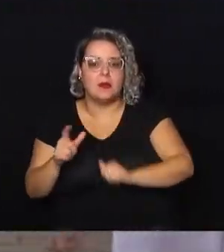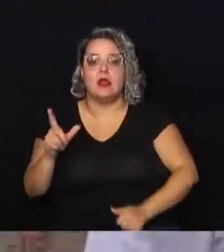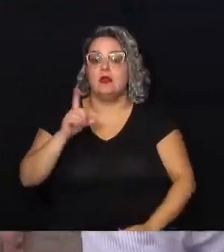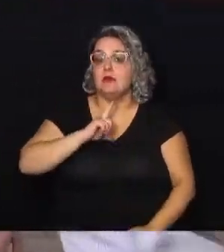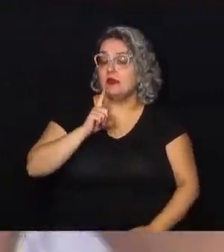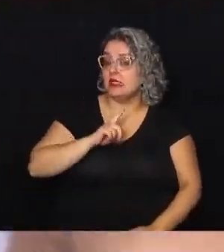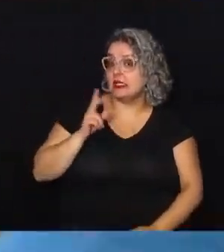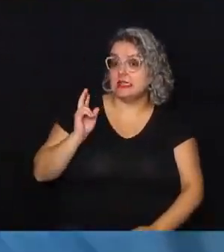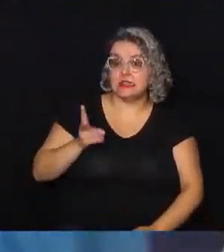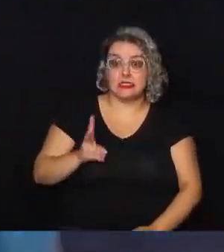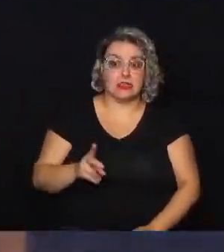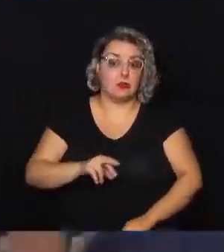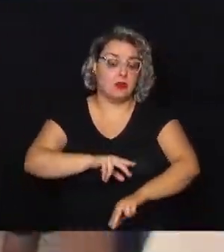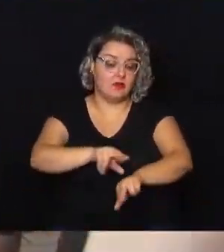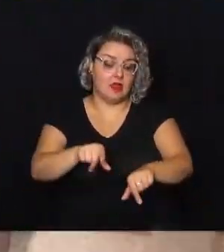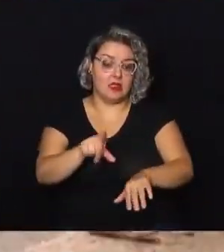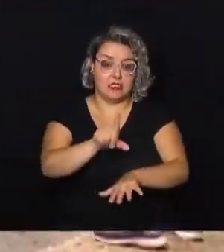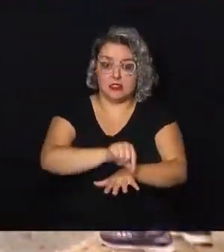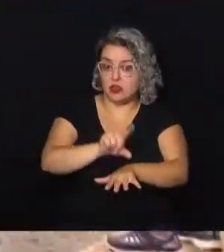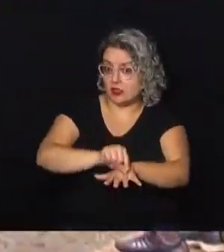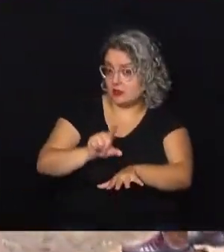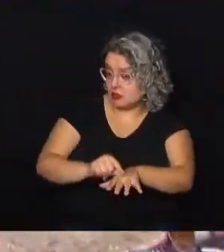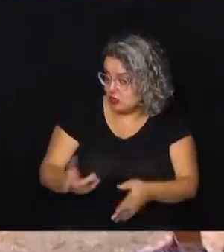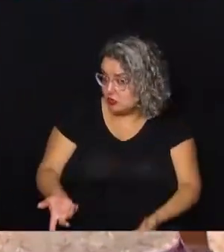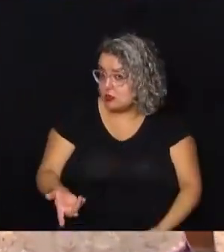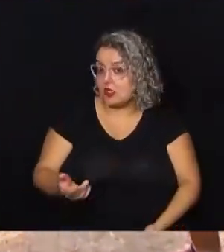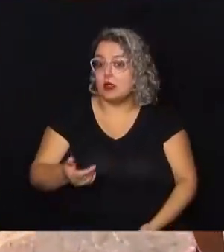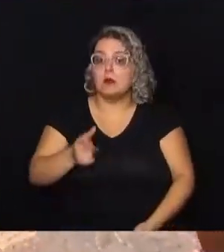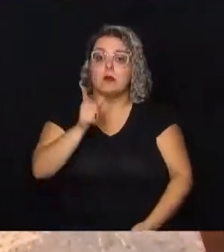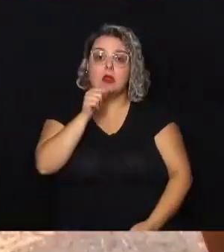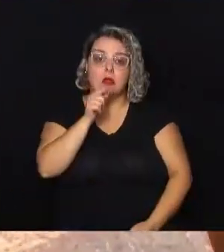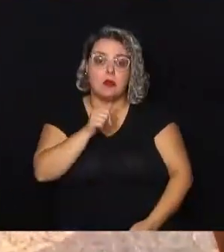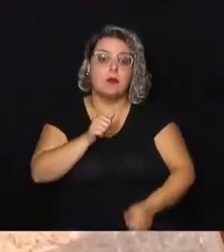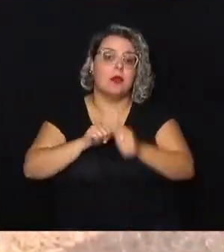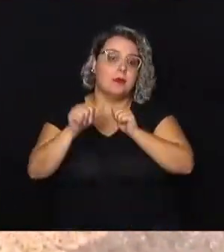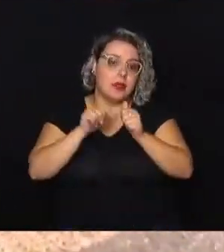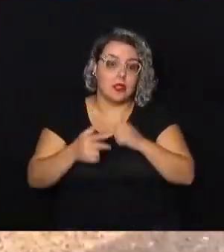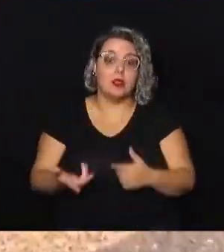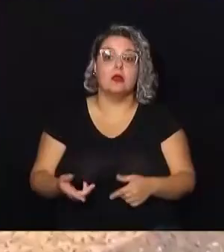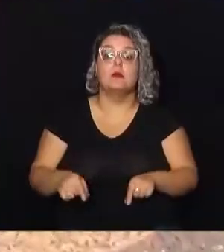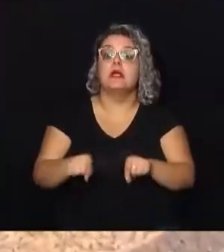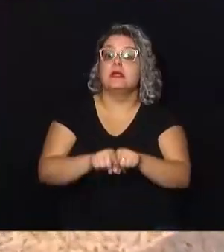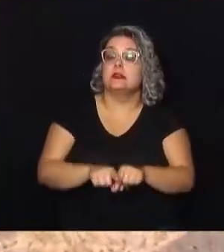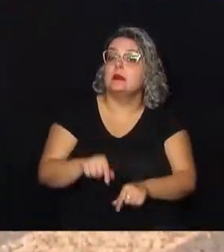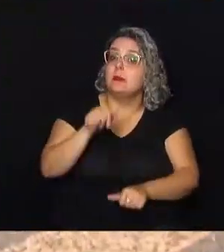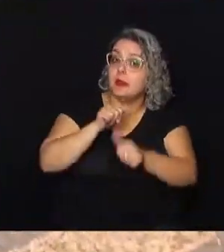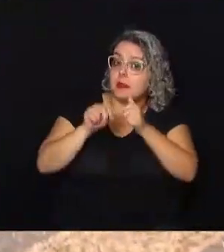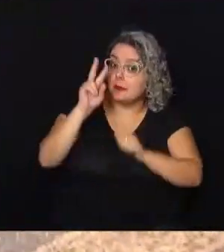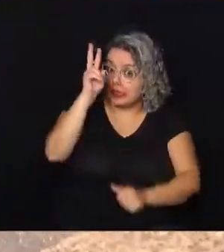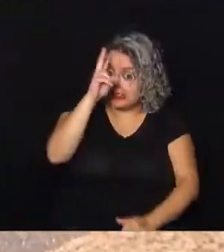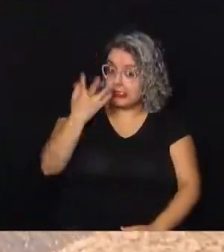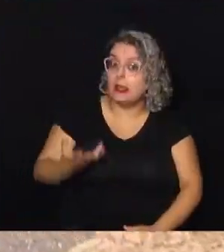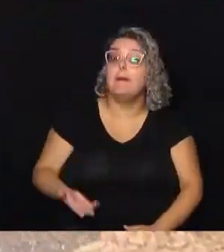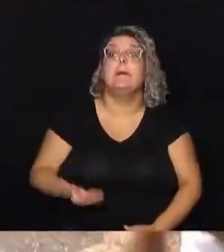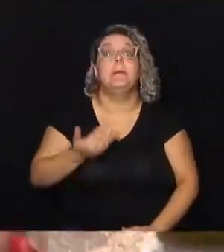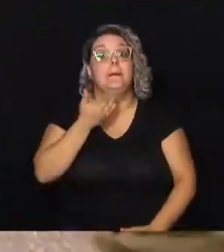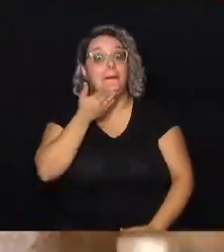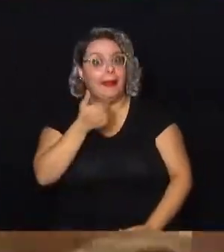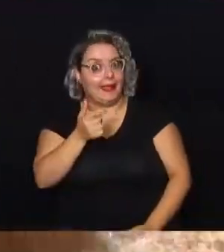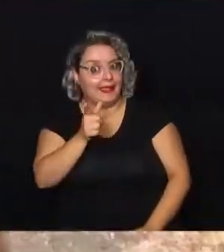sempre muita opção para você estar consumindo, mas a gente sabe que também bebida alcoólica pede hidratação, porque a